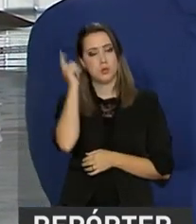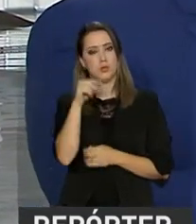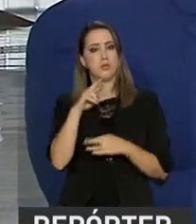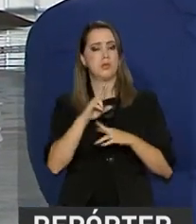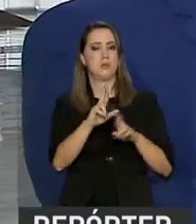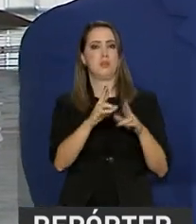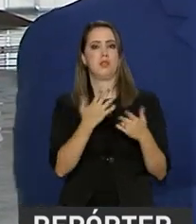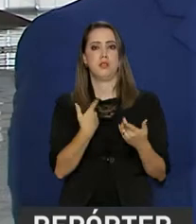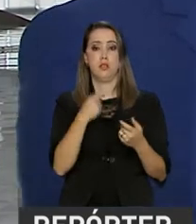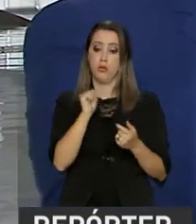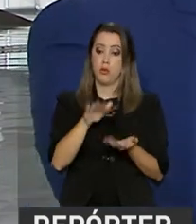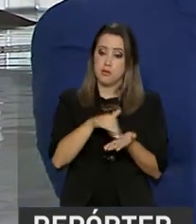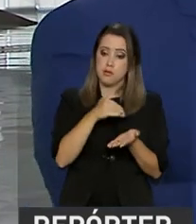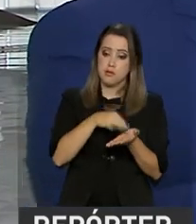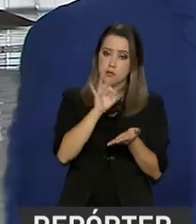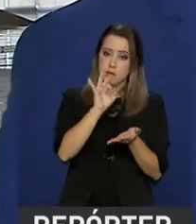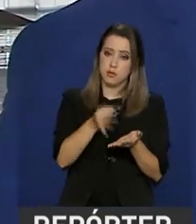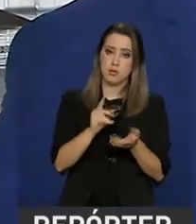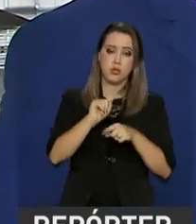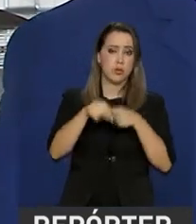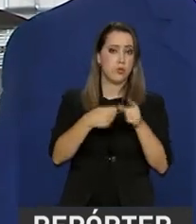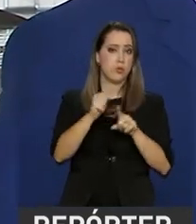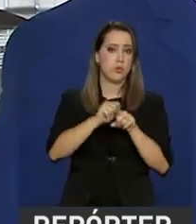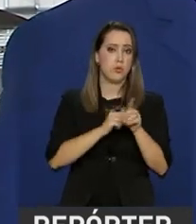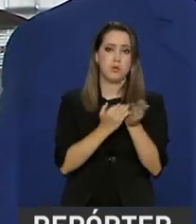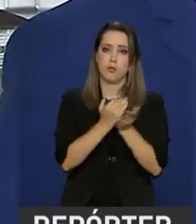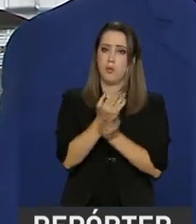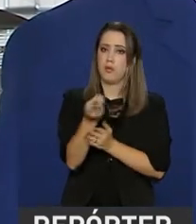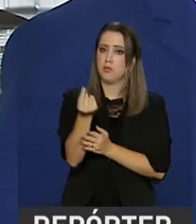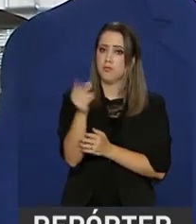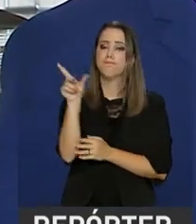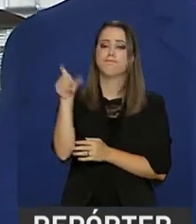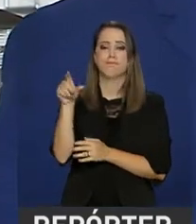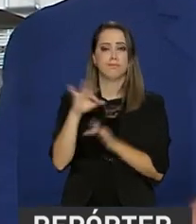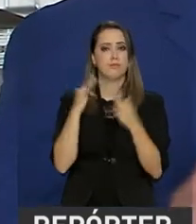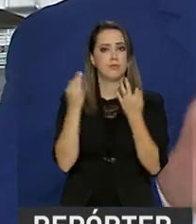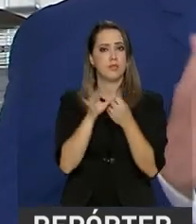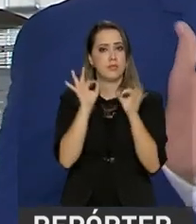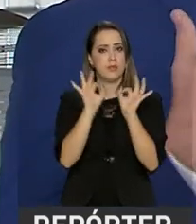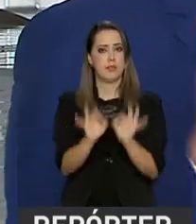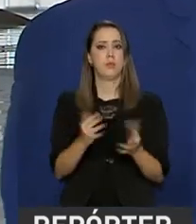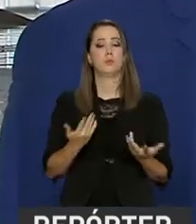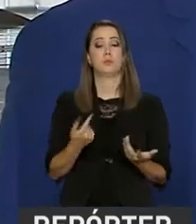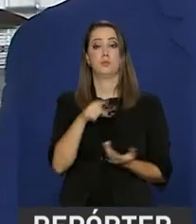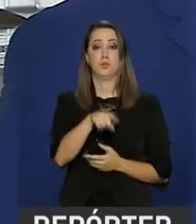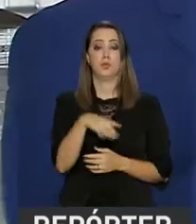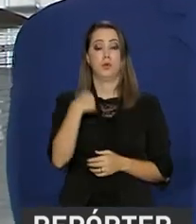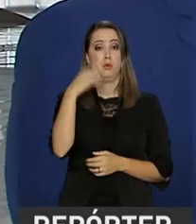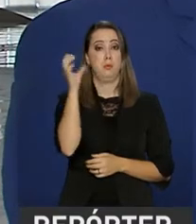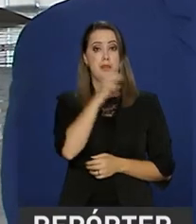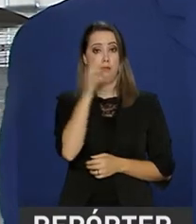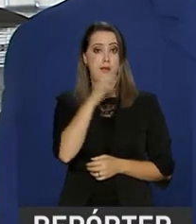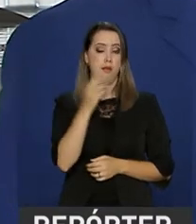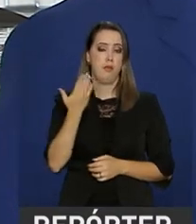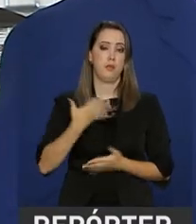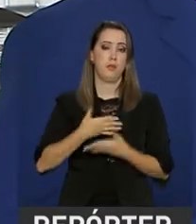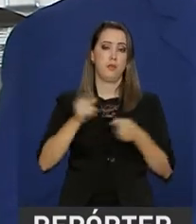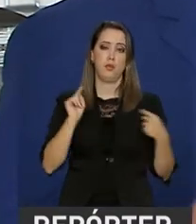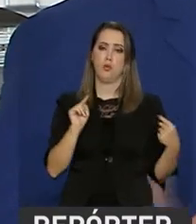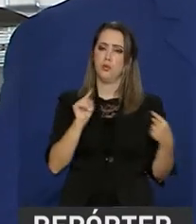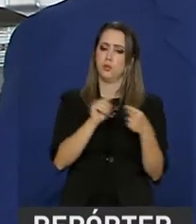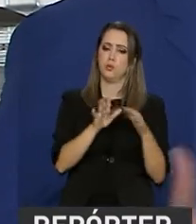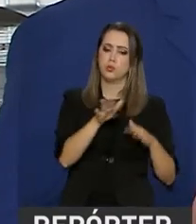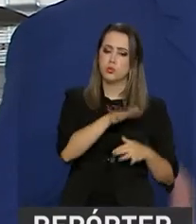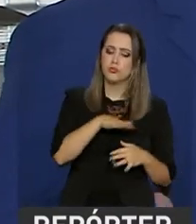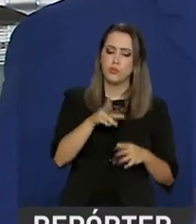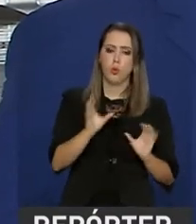tem elegibilidade, já no mês seguinte entra no Bolsa Família. Então, agilizou, focalizou o programa,